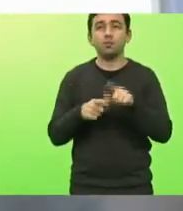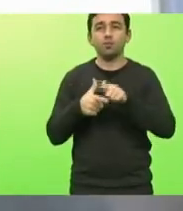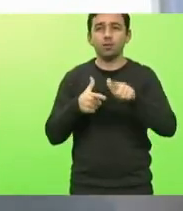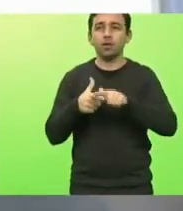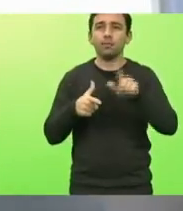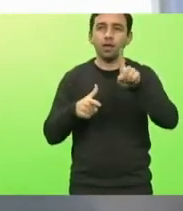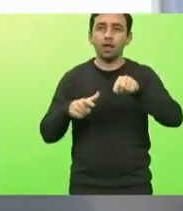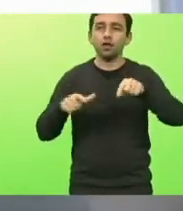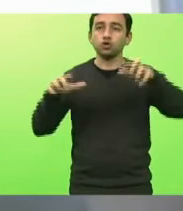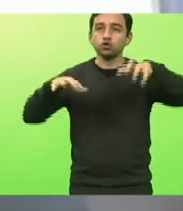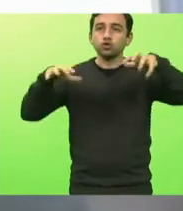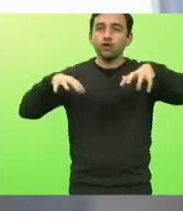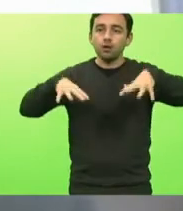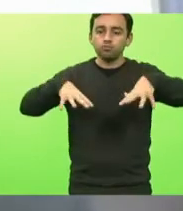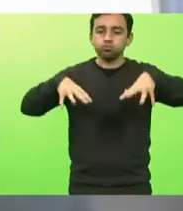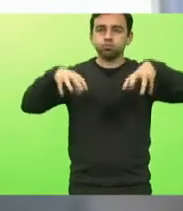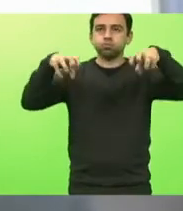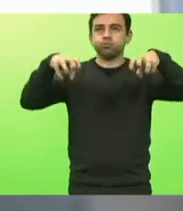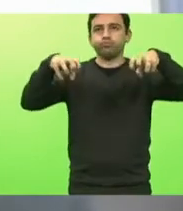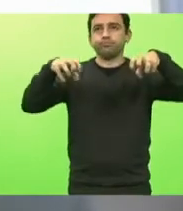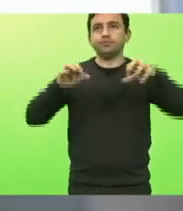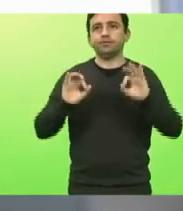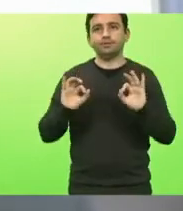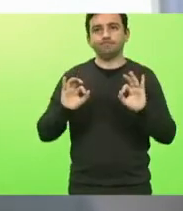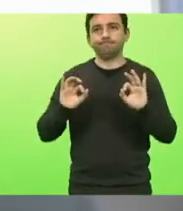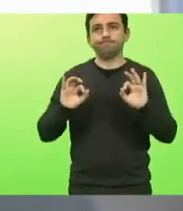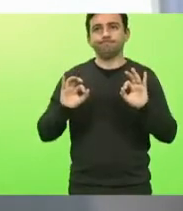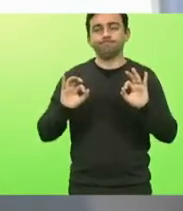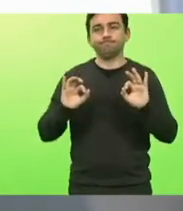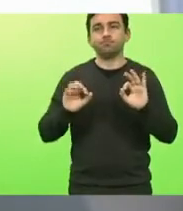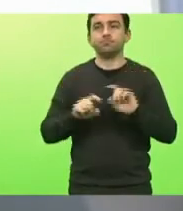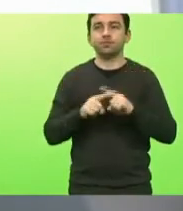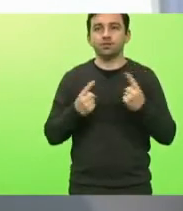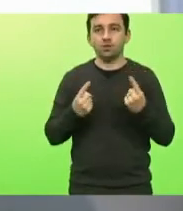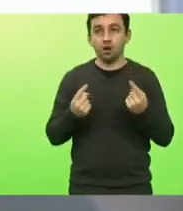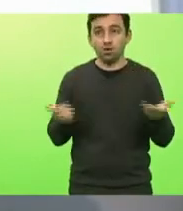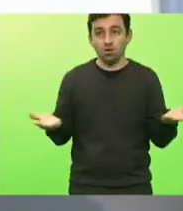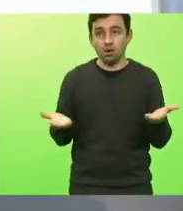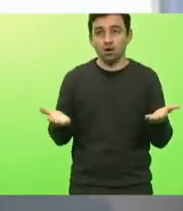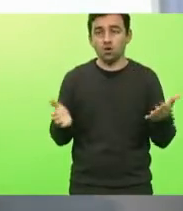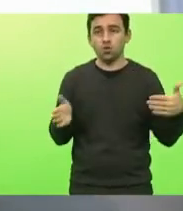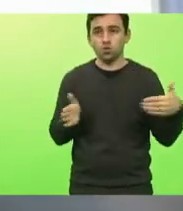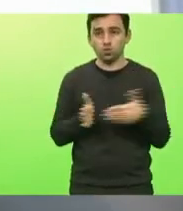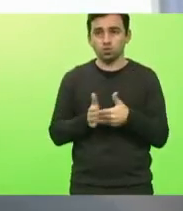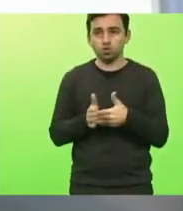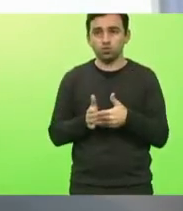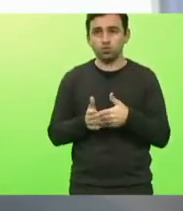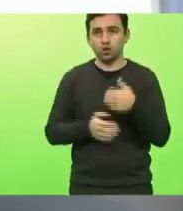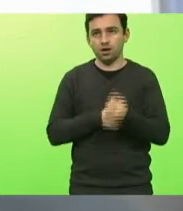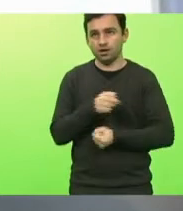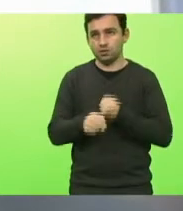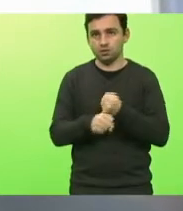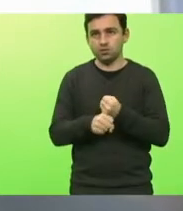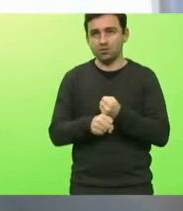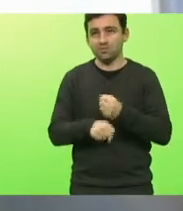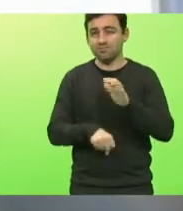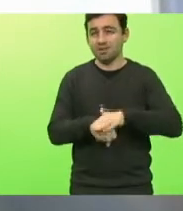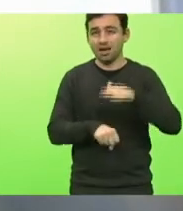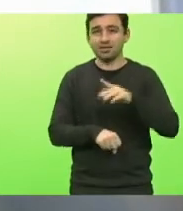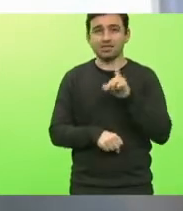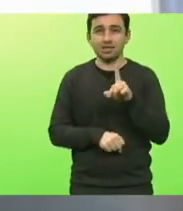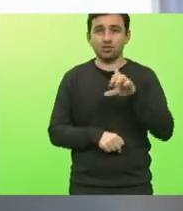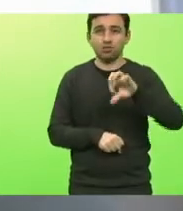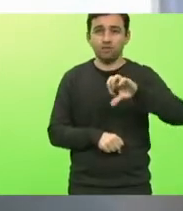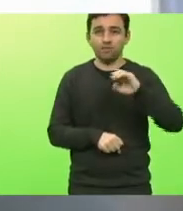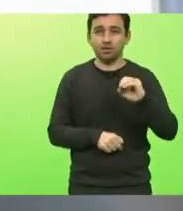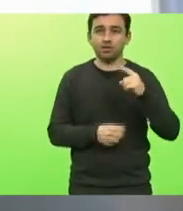E neste ponto, só para você ter uma ideia, neste último ano, mais de 190